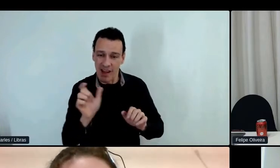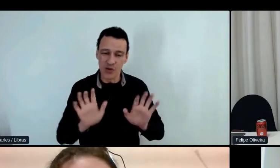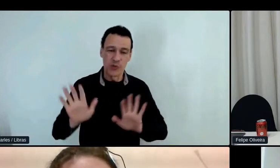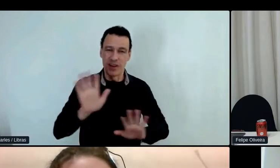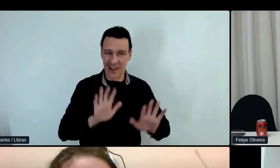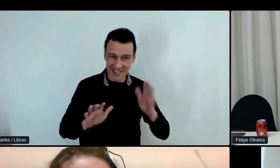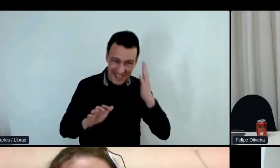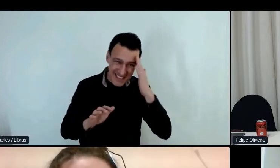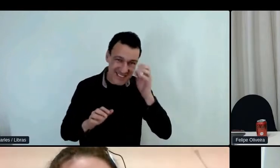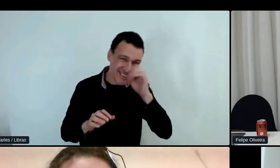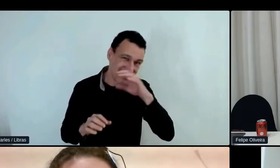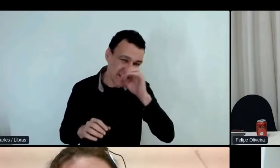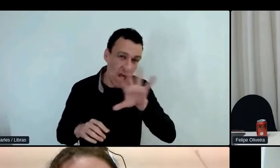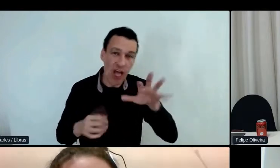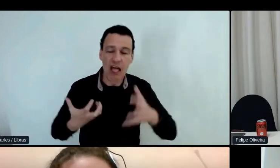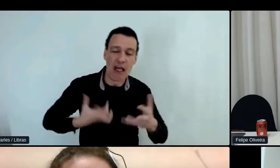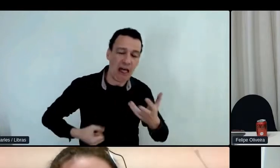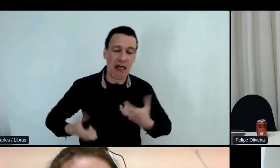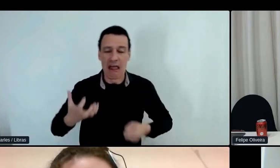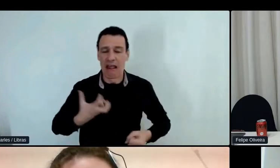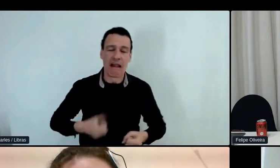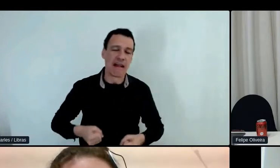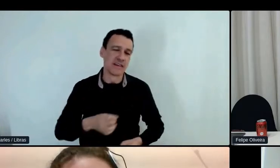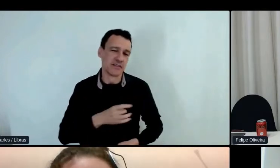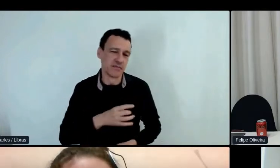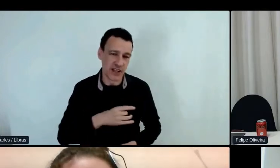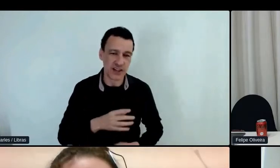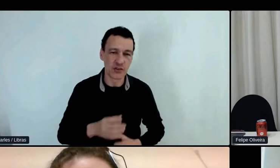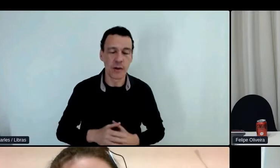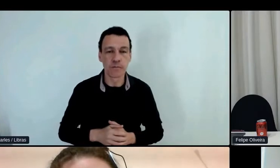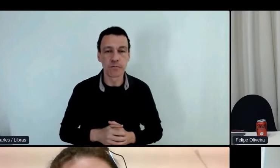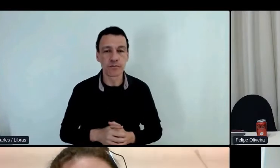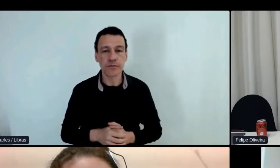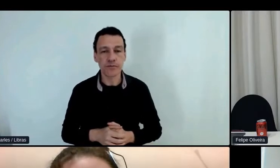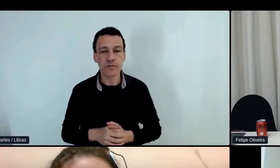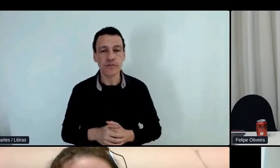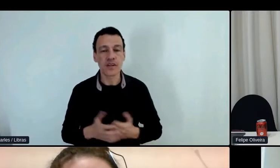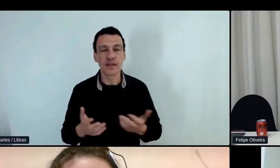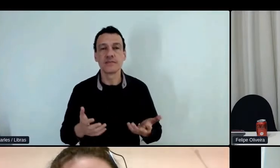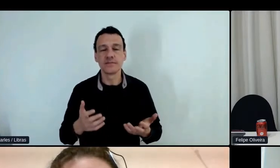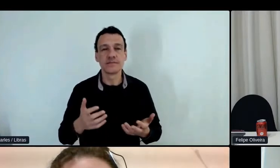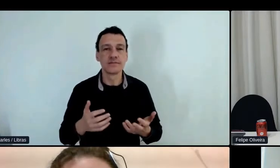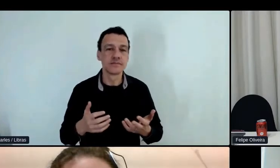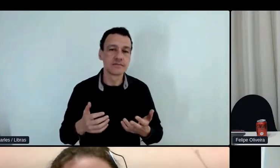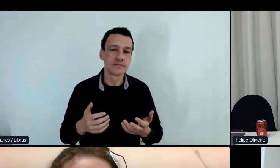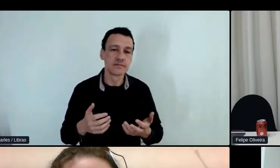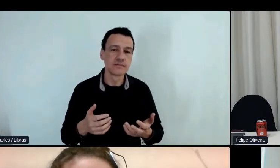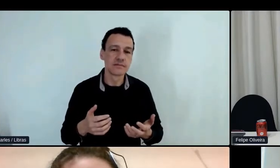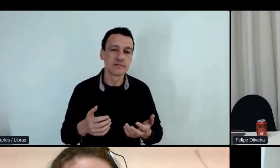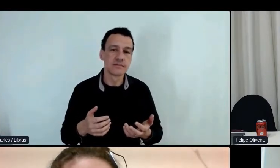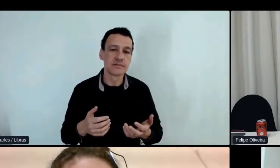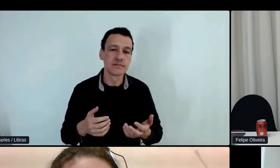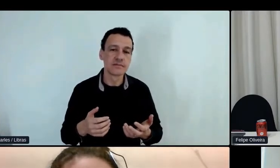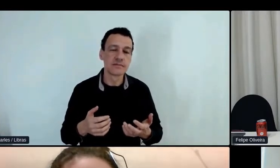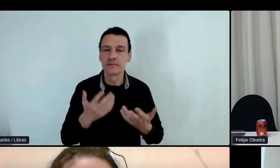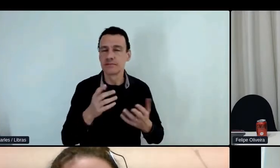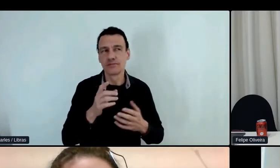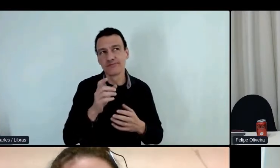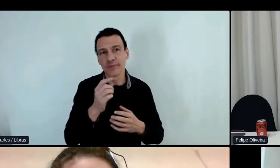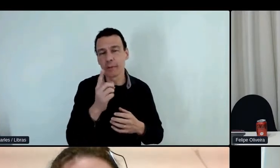escolhendo bem as palavras, porque não é fácil a gente estar traduzindo. A gente está mexendo com o sentimento